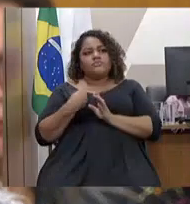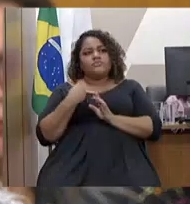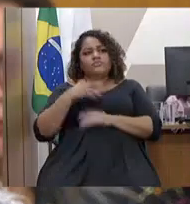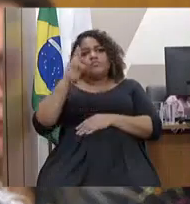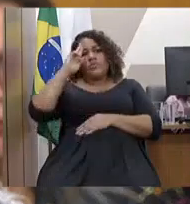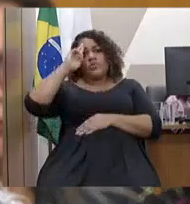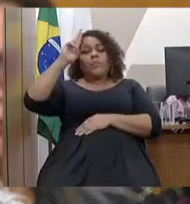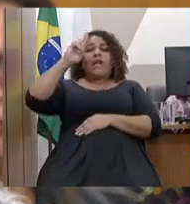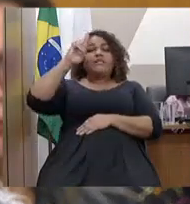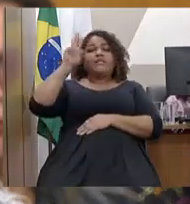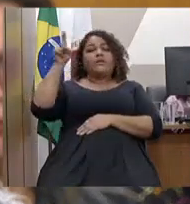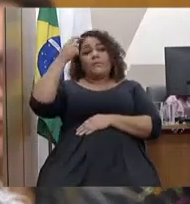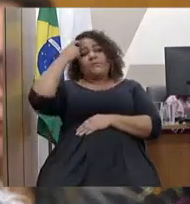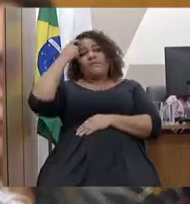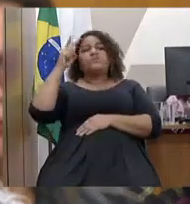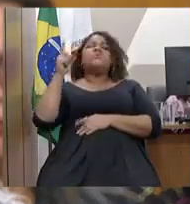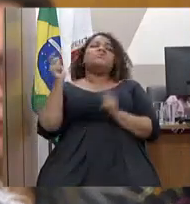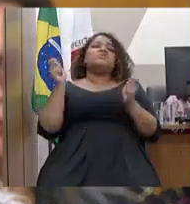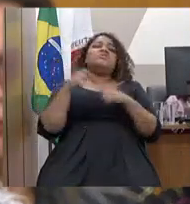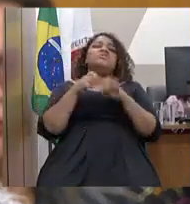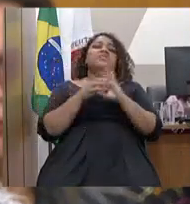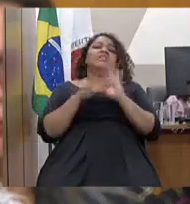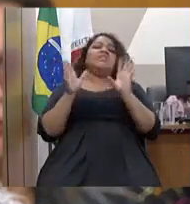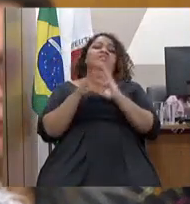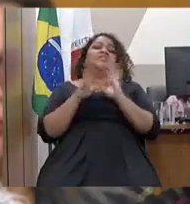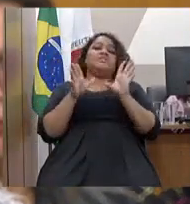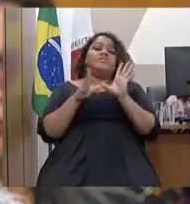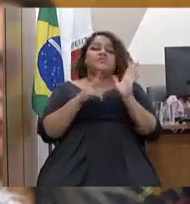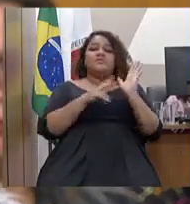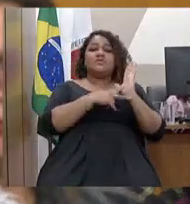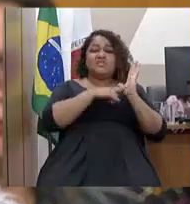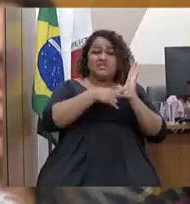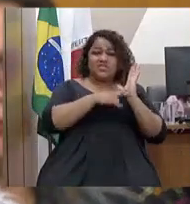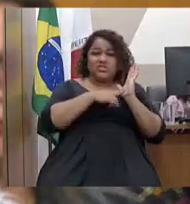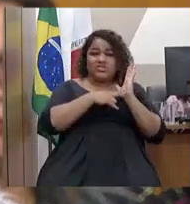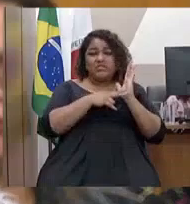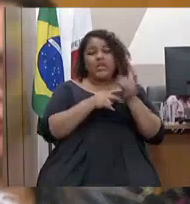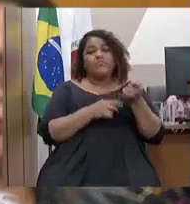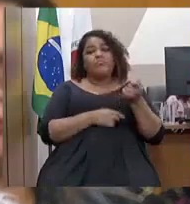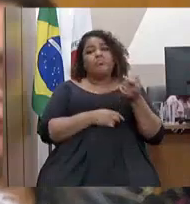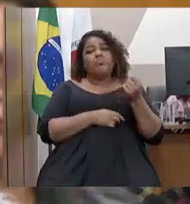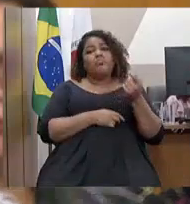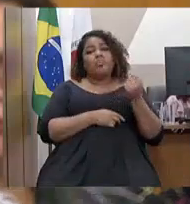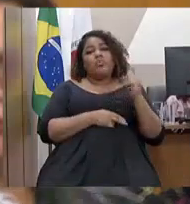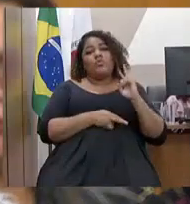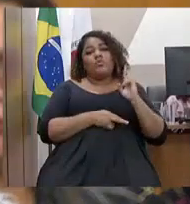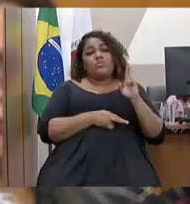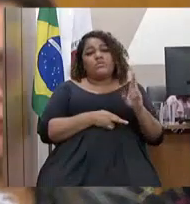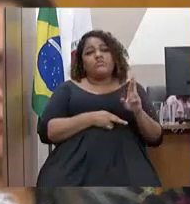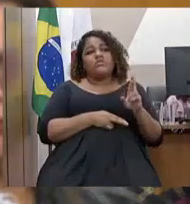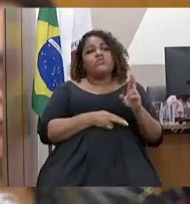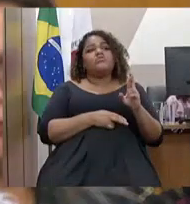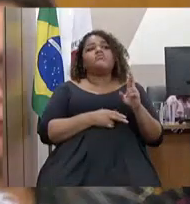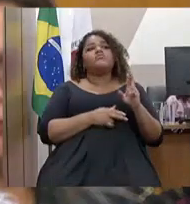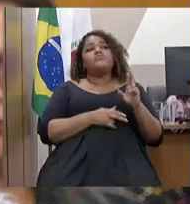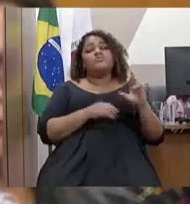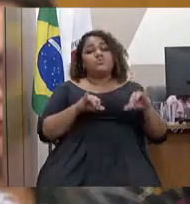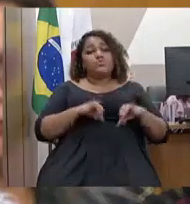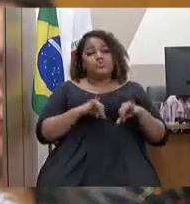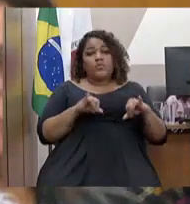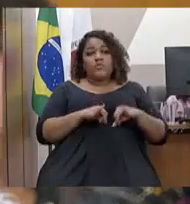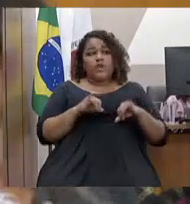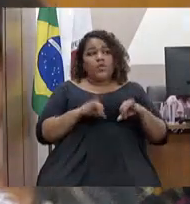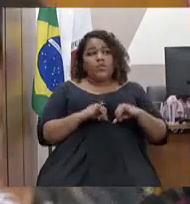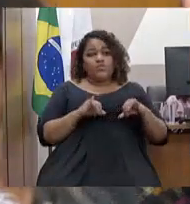acharam que podia deitar e rolar O Sindicatos que tinha pouca representatividade idade acabaram sofrendo